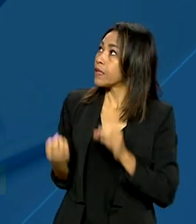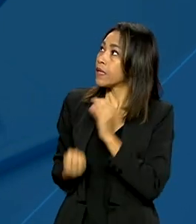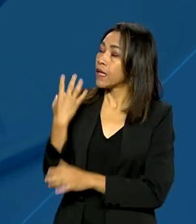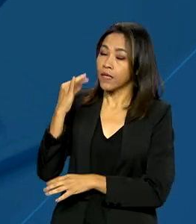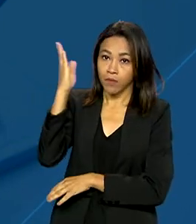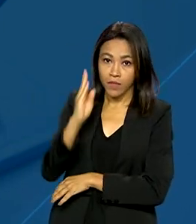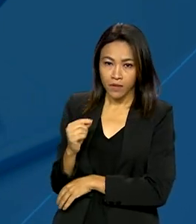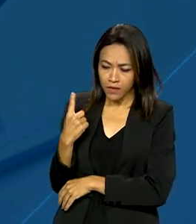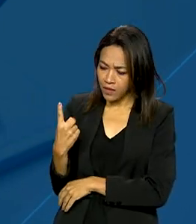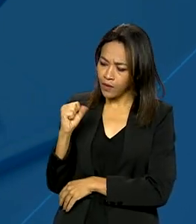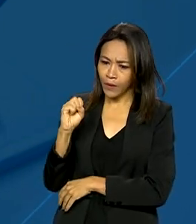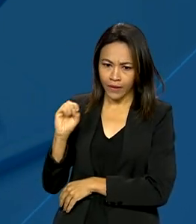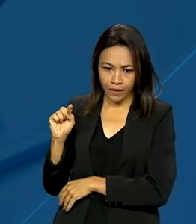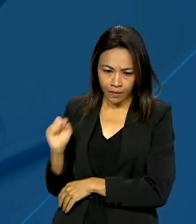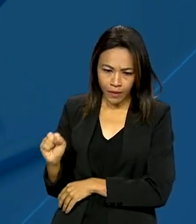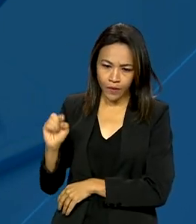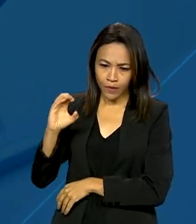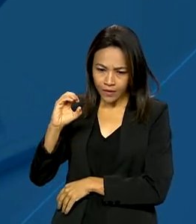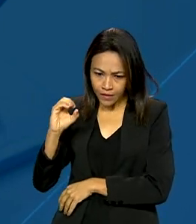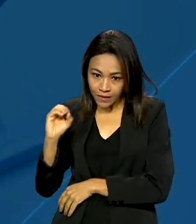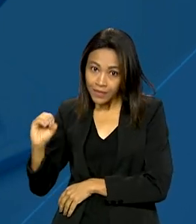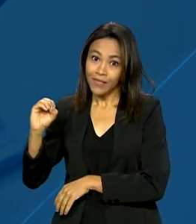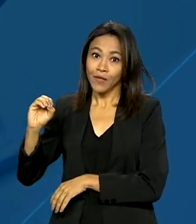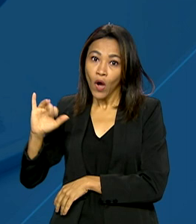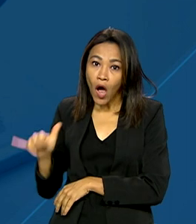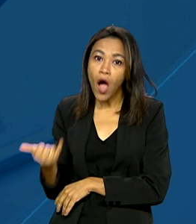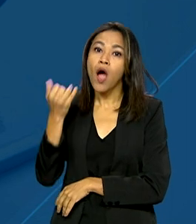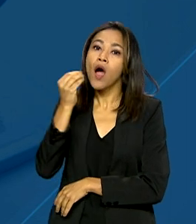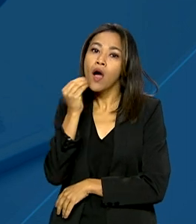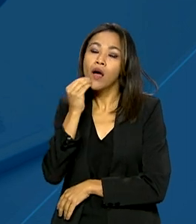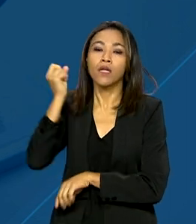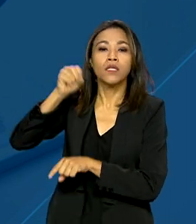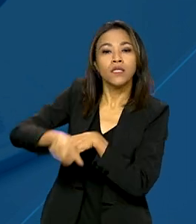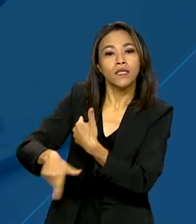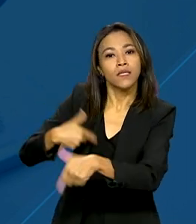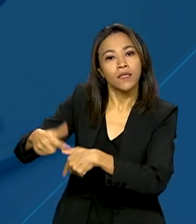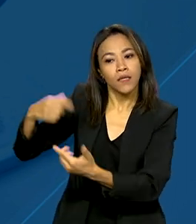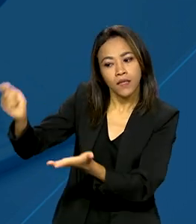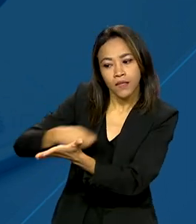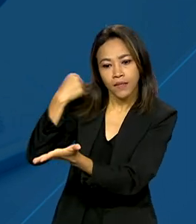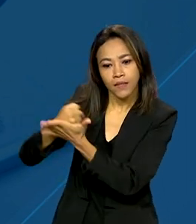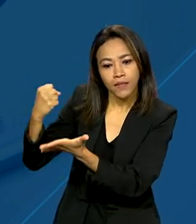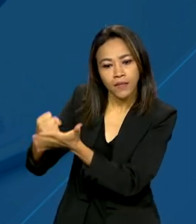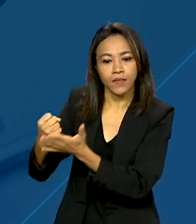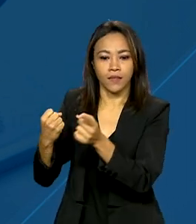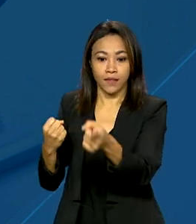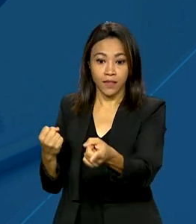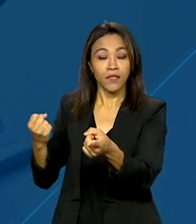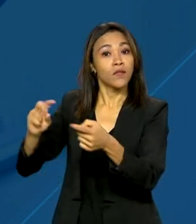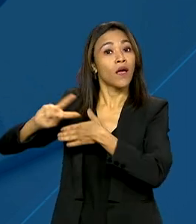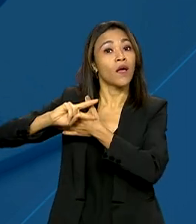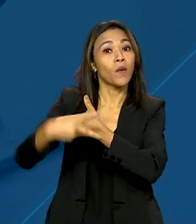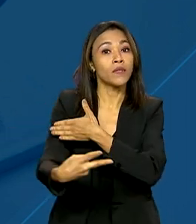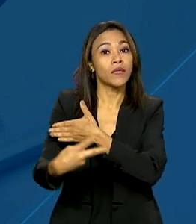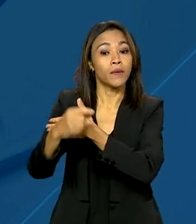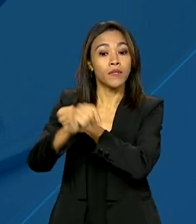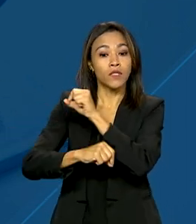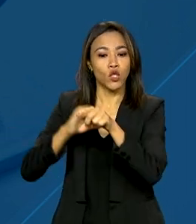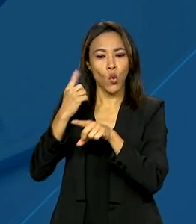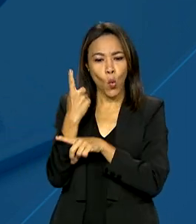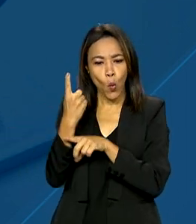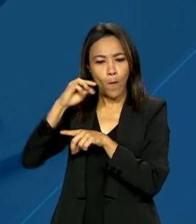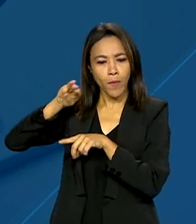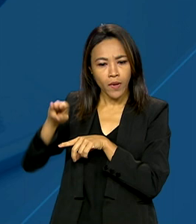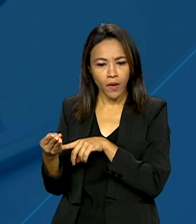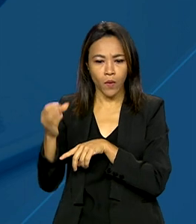180 mil e cinco novas oportunidades de emprego com carteira assinada o saldo é consequência do total de 1